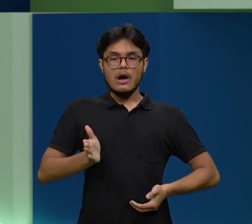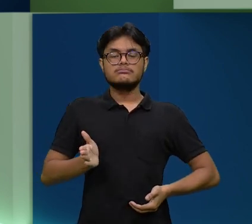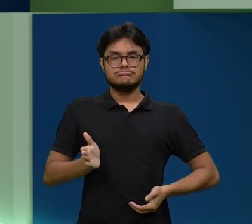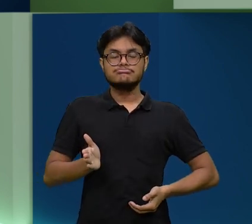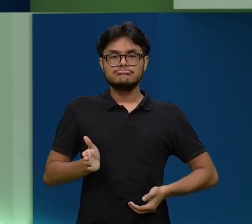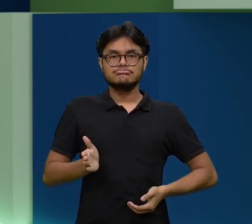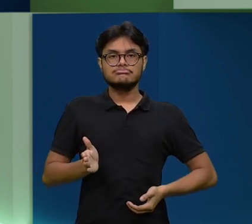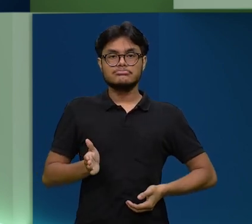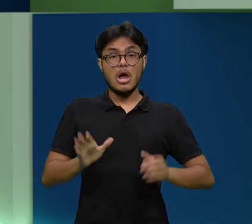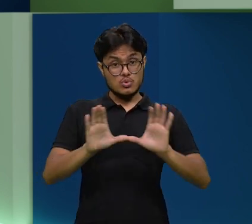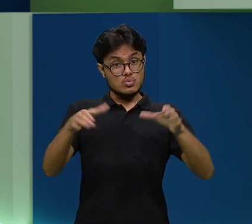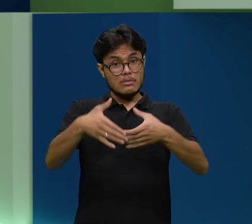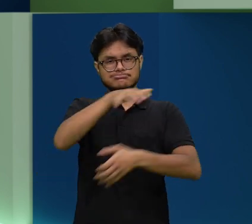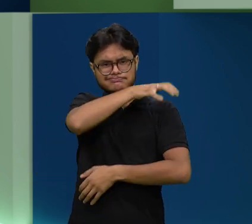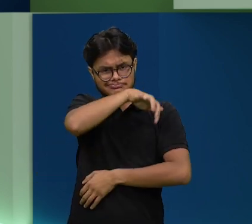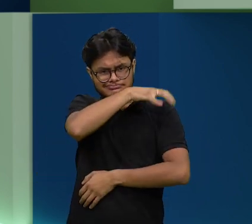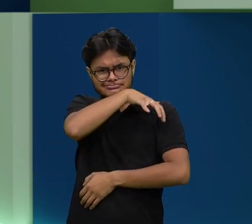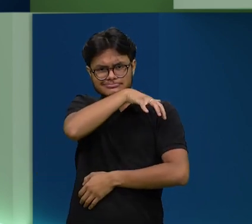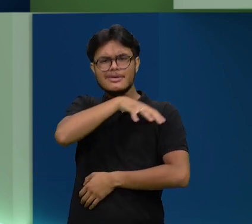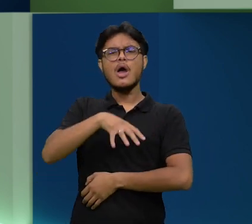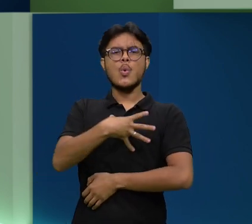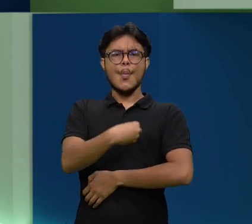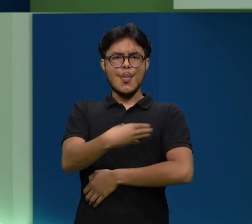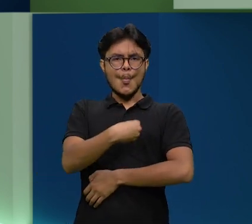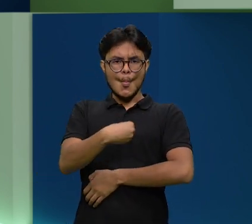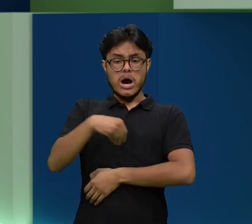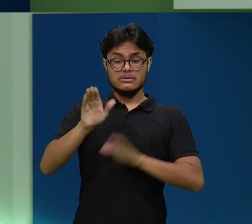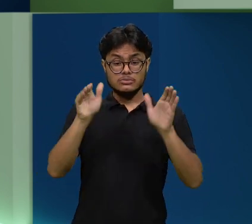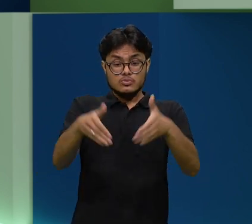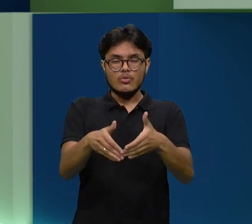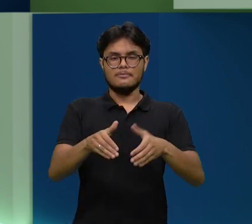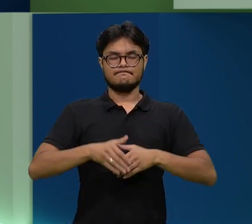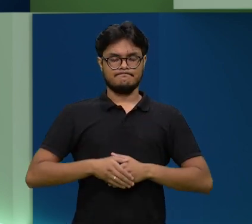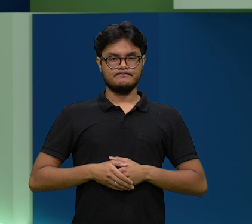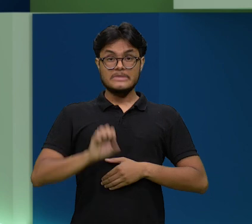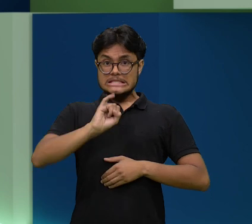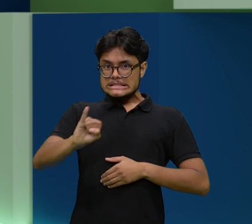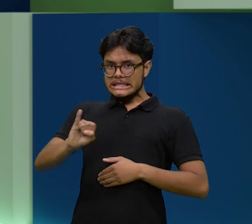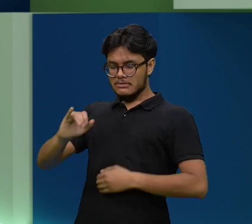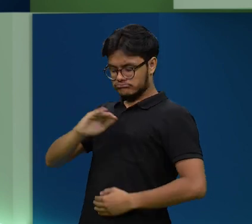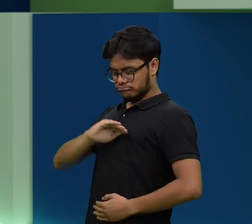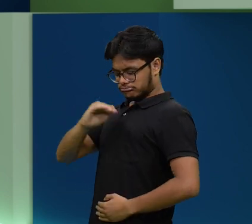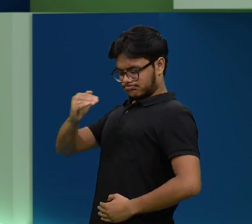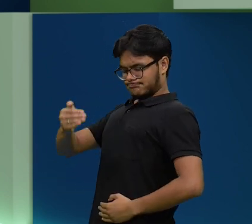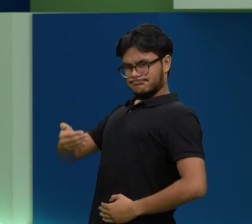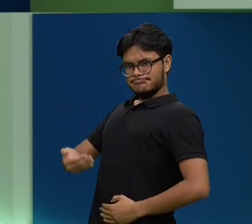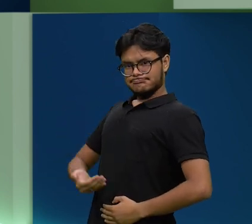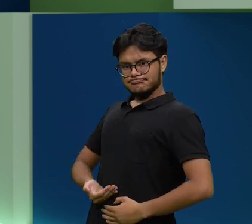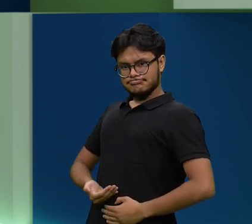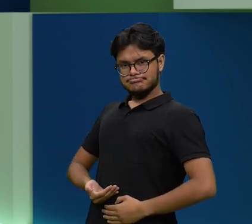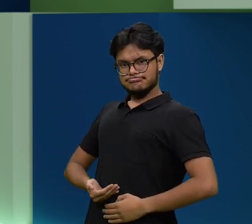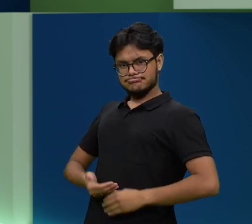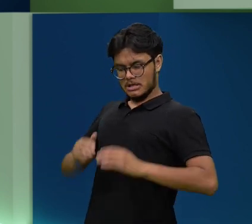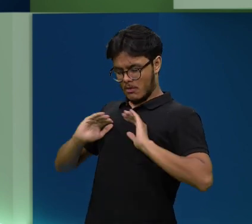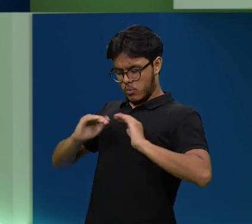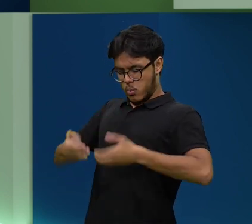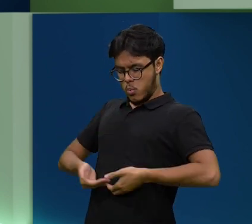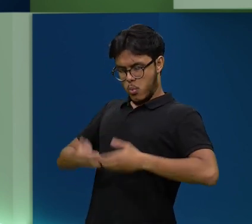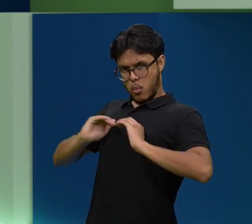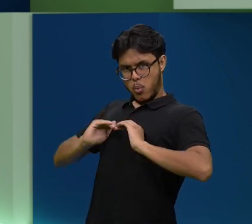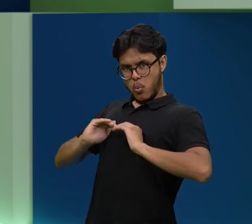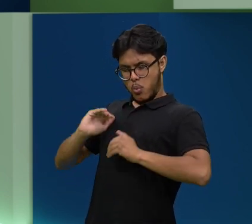aí, beleza? Então é o seguinte, quando essa placenta começa a ser formada, quando